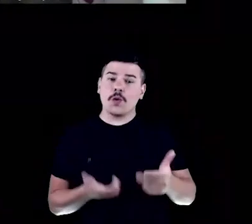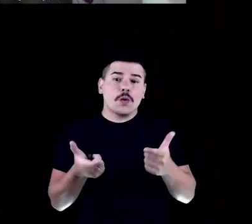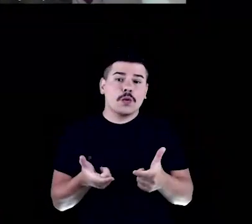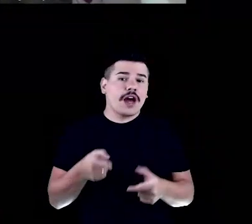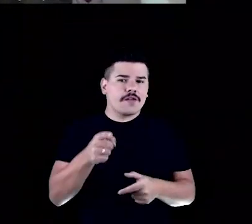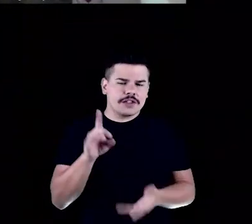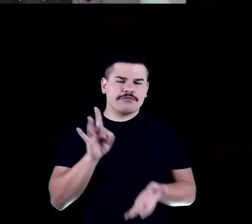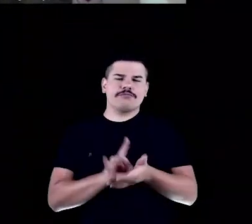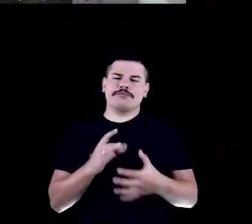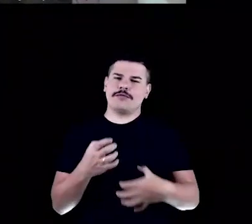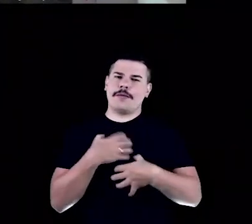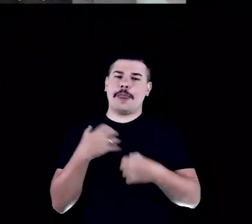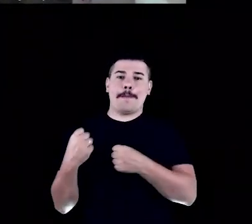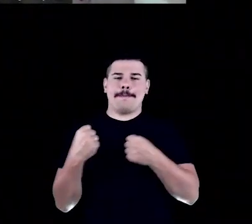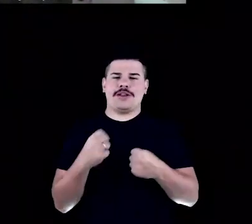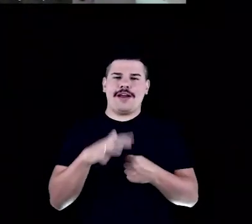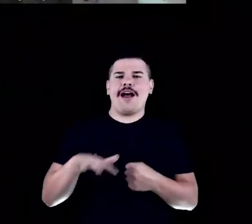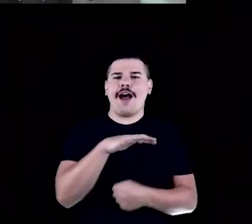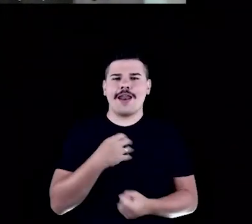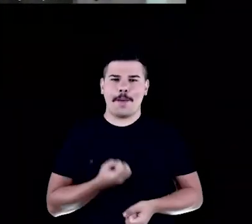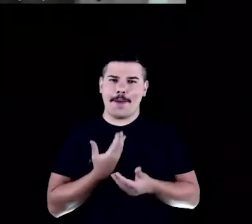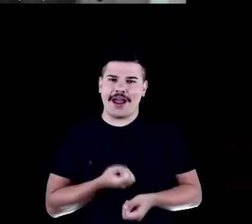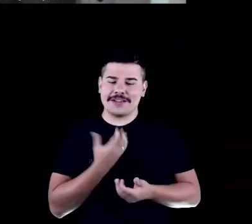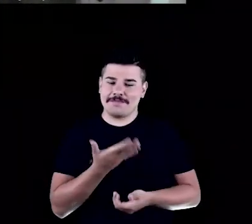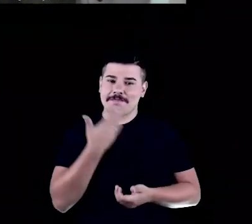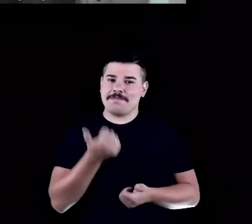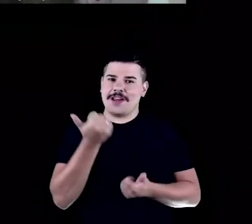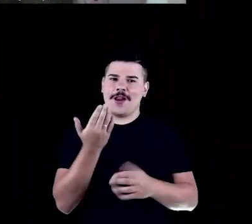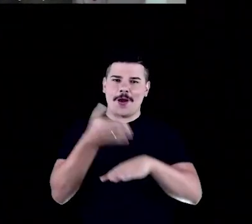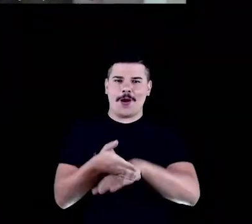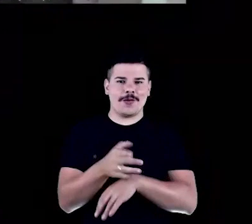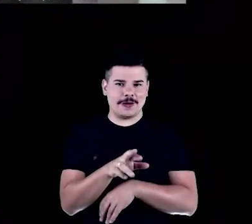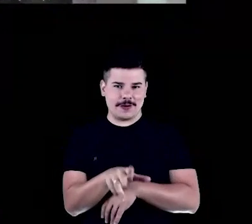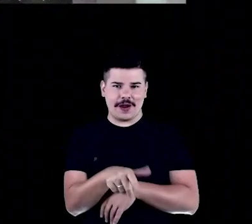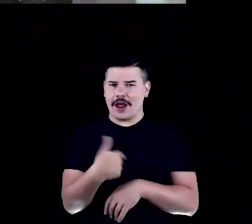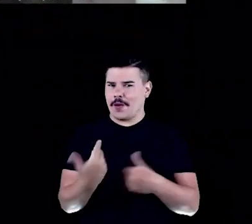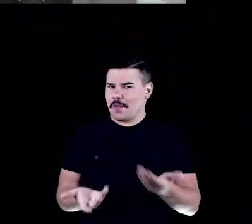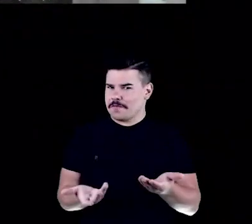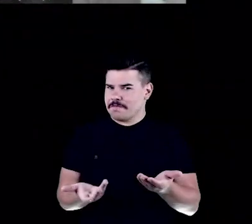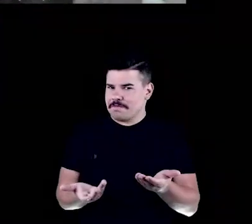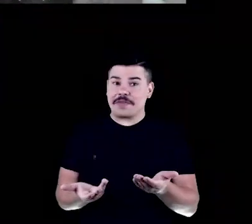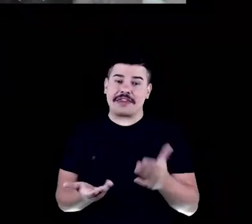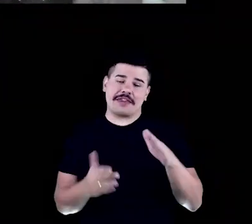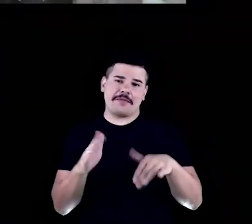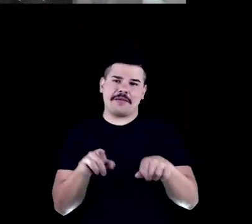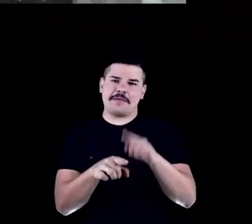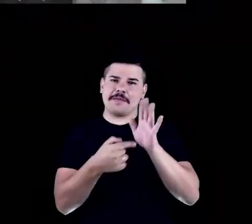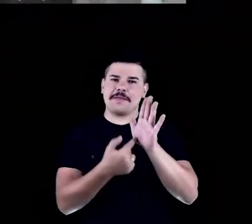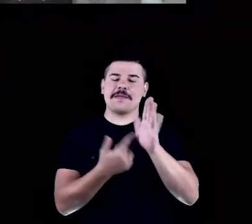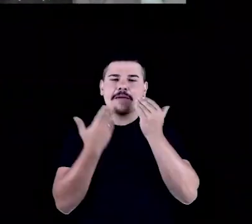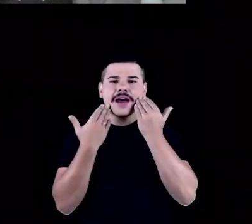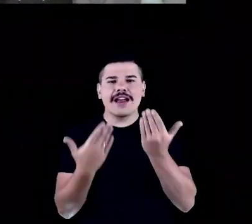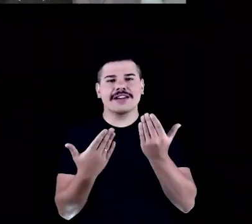é o lugar onde você, sei lá, realiza a sua potência poética melhor, digamos assim. Ou, evidentemente que